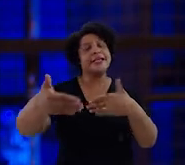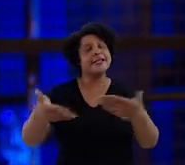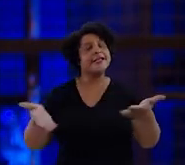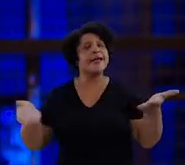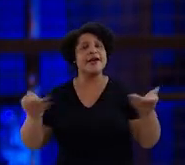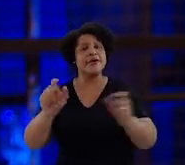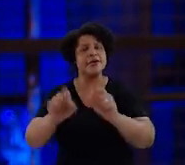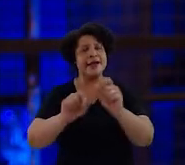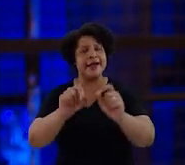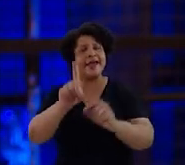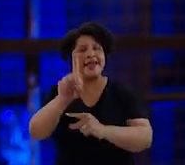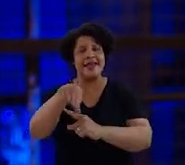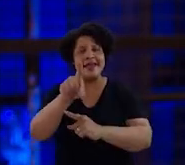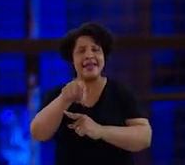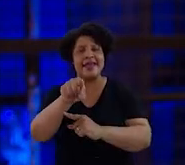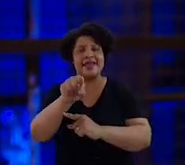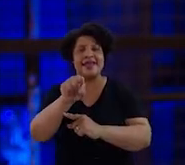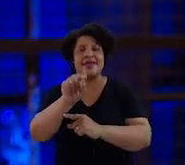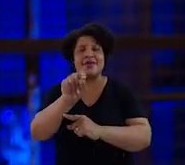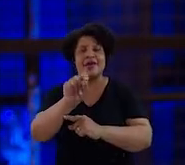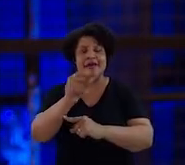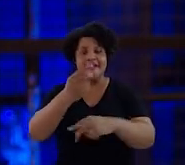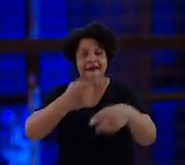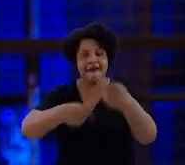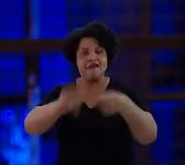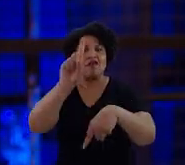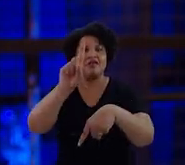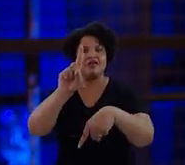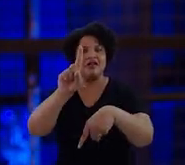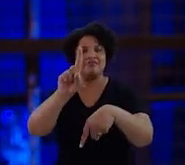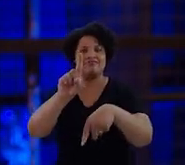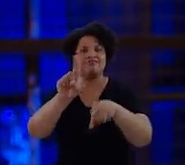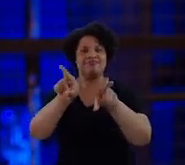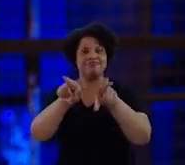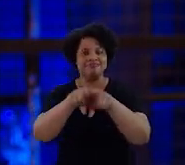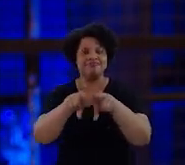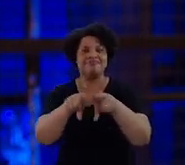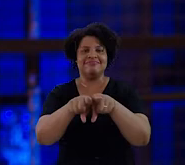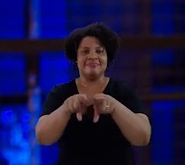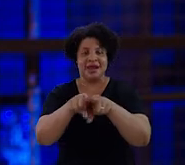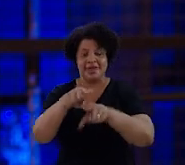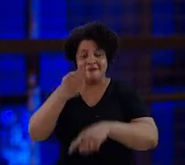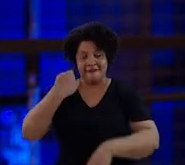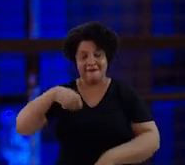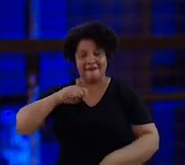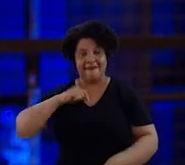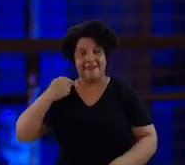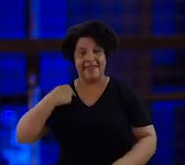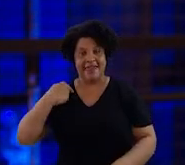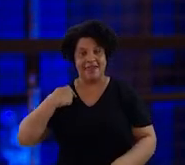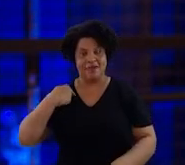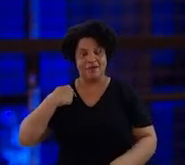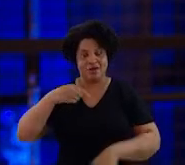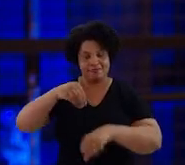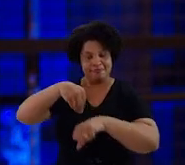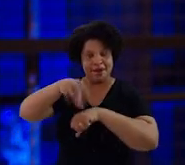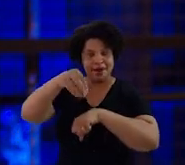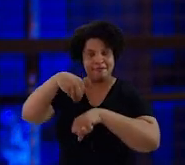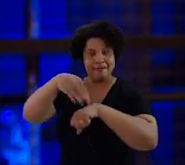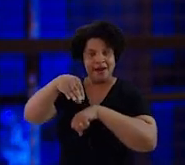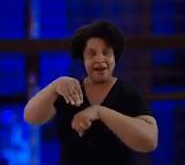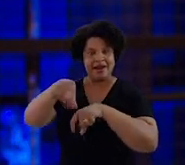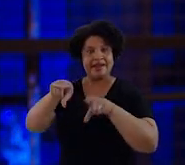é dessa questão, é uma revolução, uma evolução de mim mesma, sabe? Do que eu tenho para passar para as